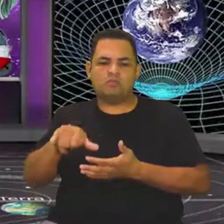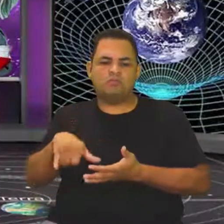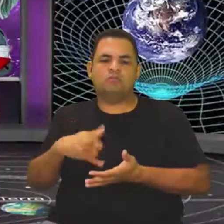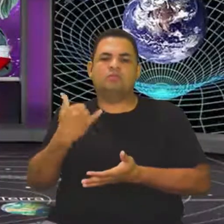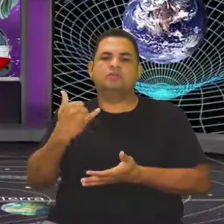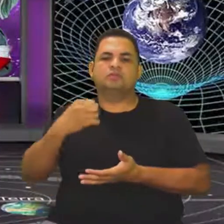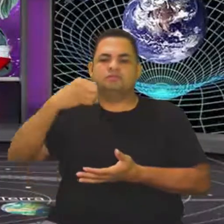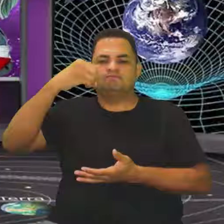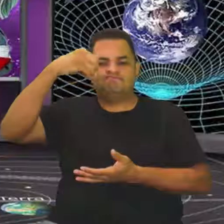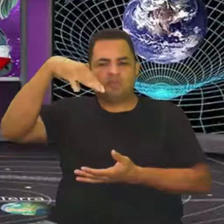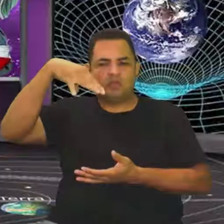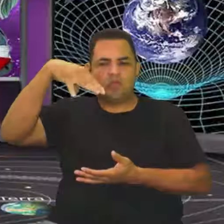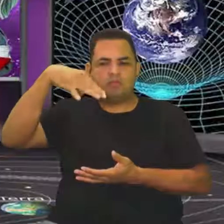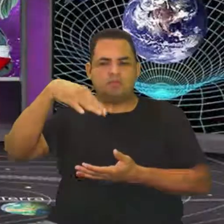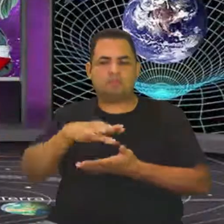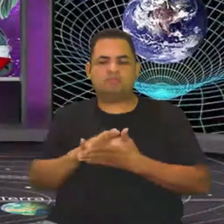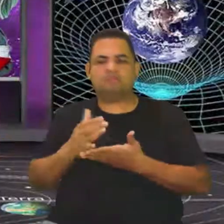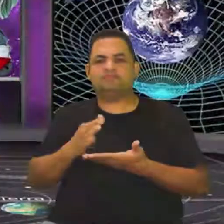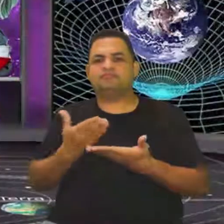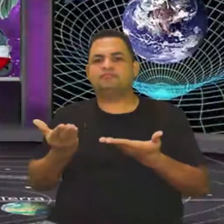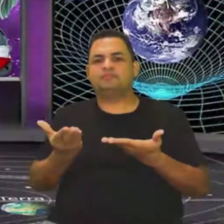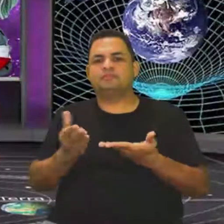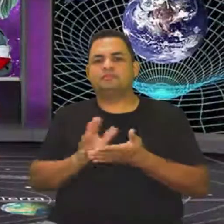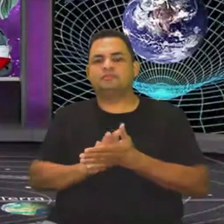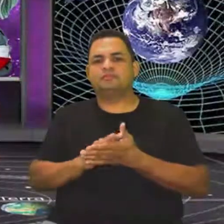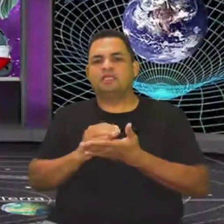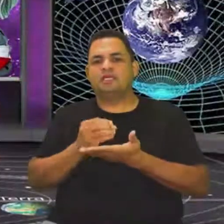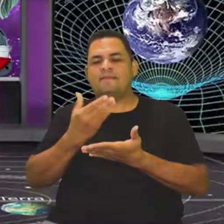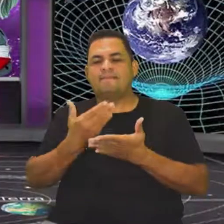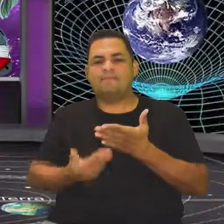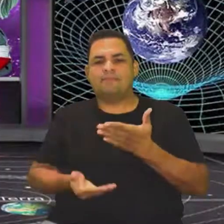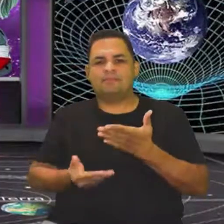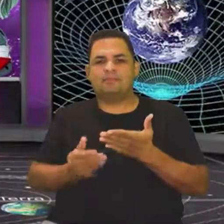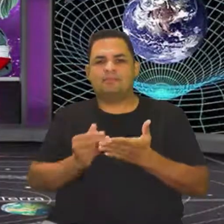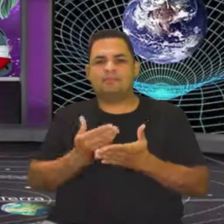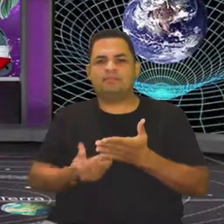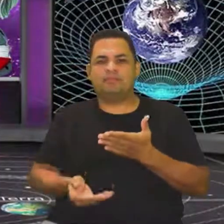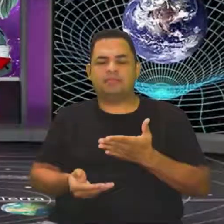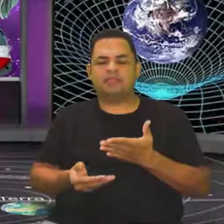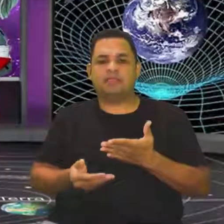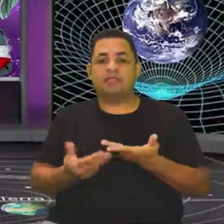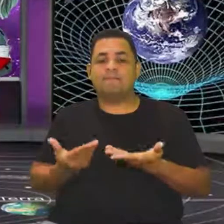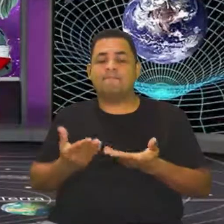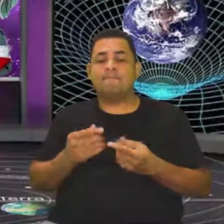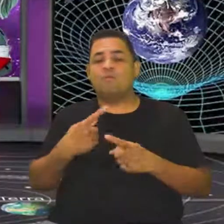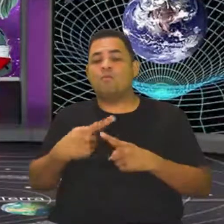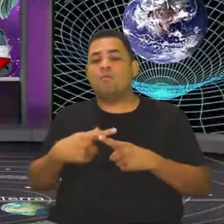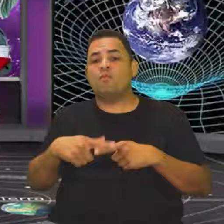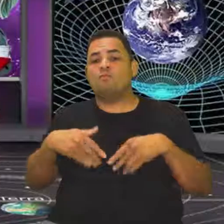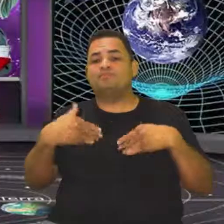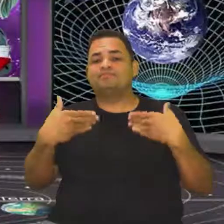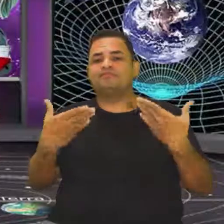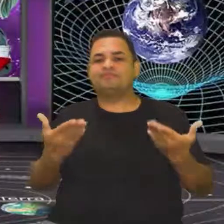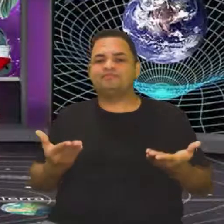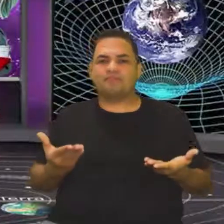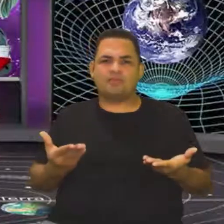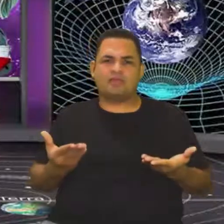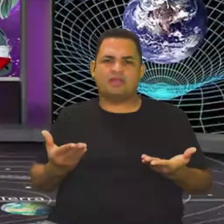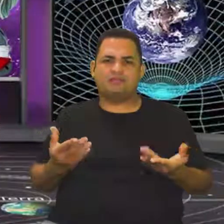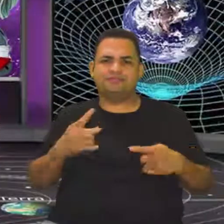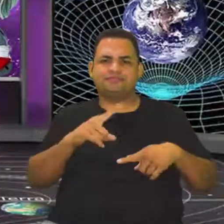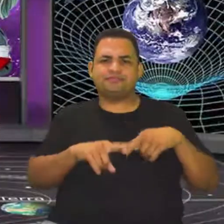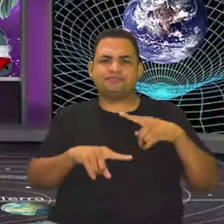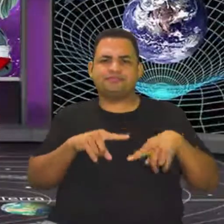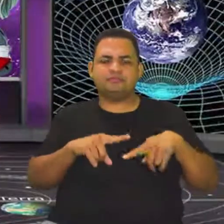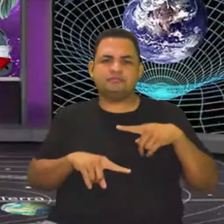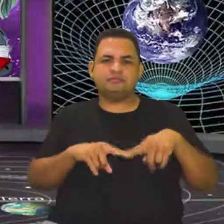energia luminosa. Então, essa questão de dissipar está ligada à perda pelo seguinte, porque quando um equipamento,